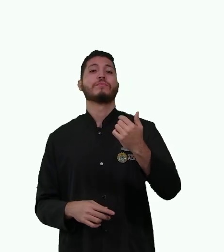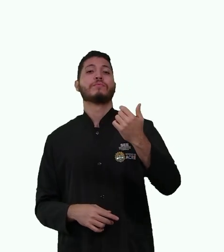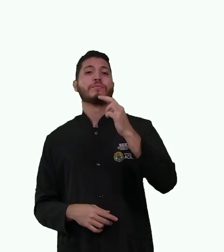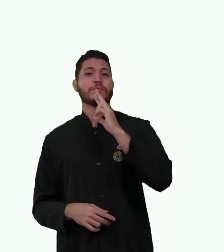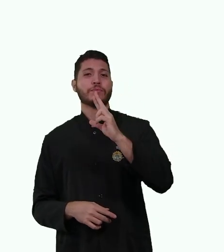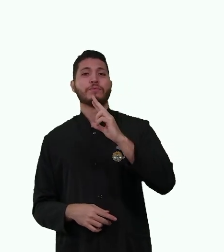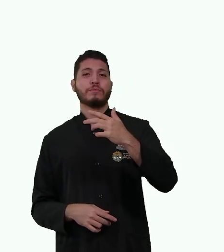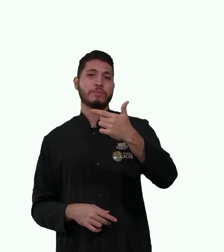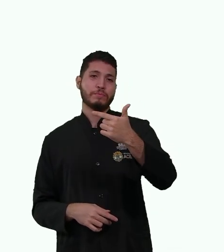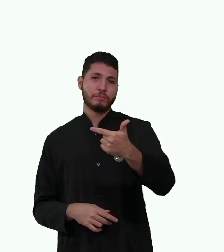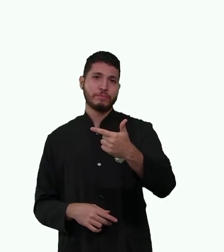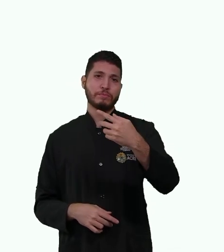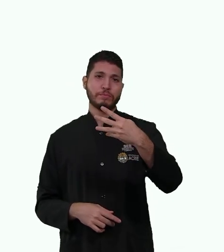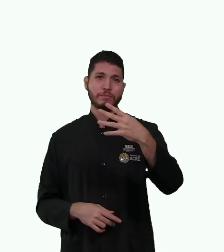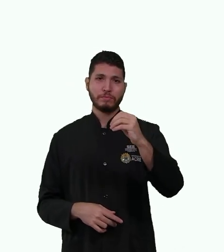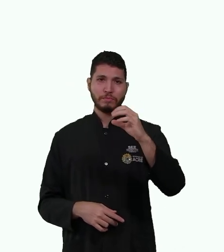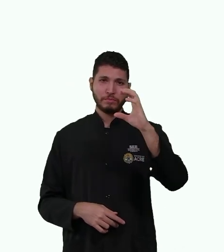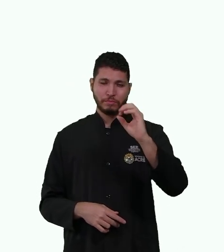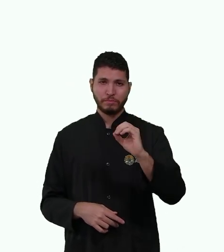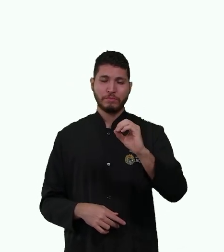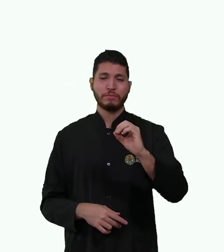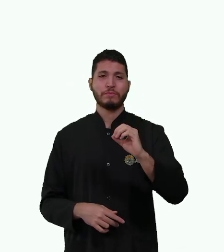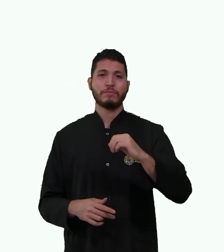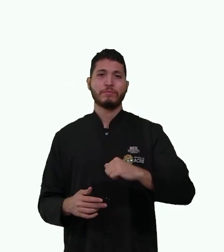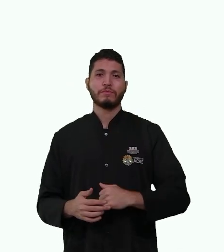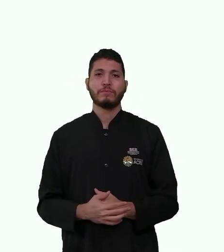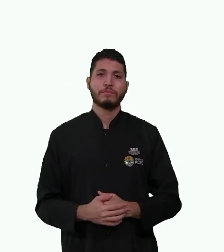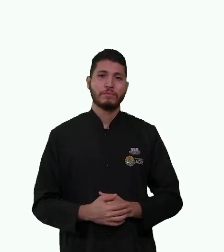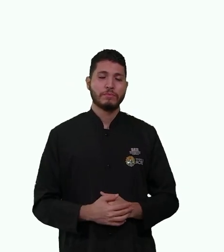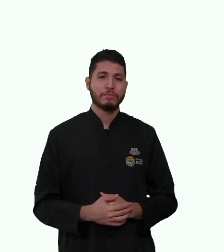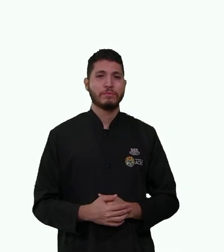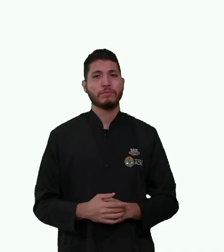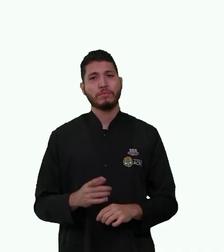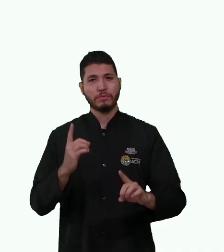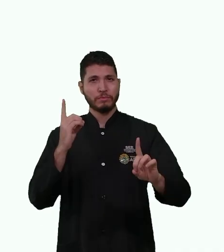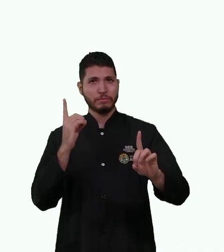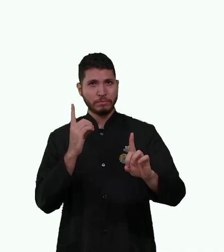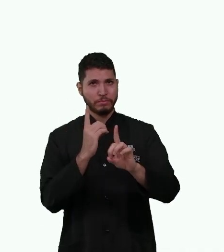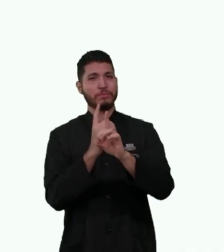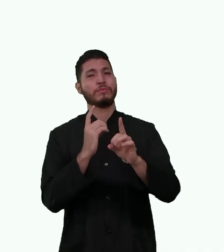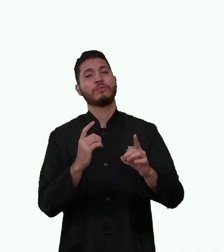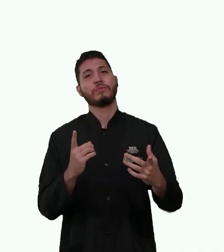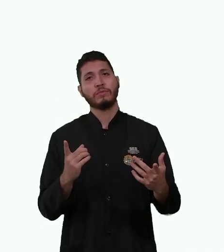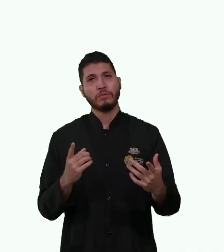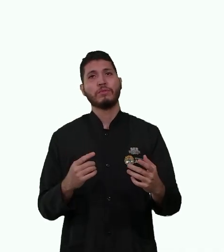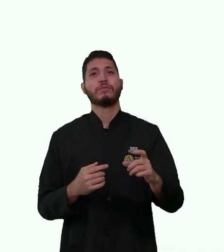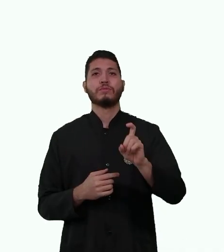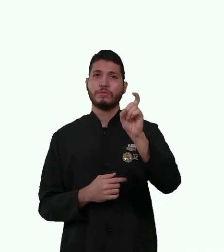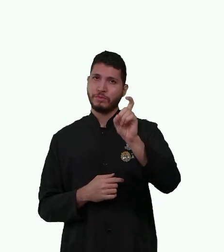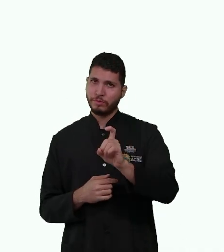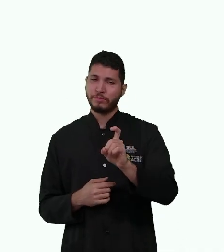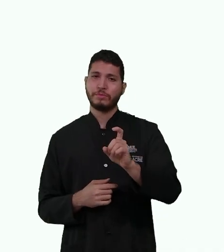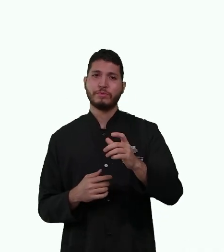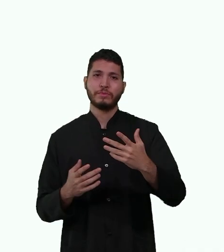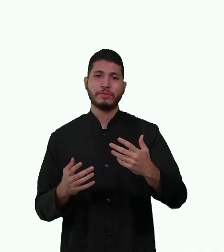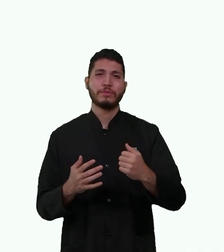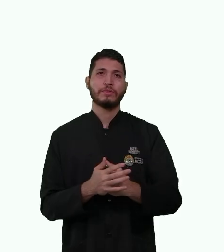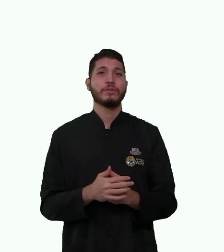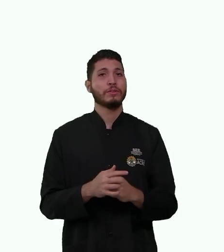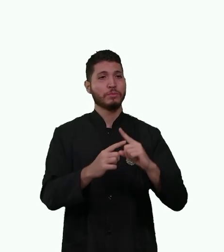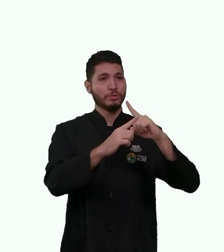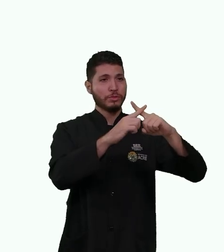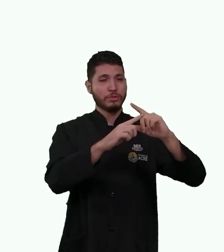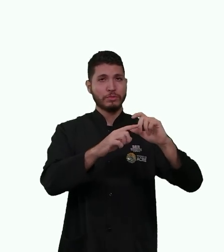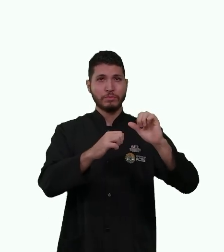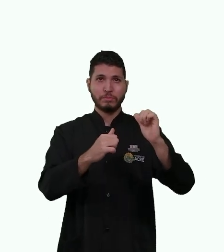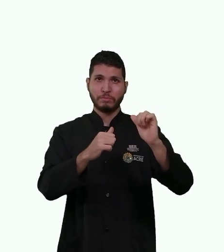encontrar o quê? O valor de X. Então, o 100 que está aqui multiplicando, ele vai passar para o outro lado dividindo. Então, o